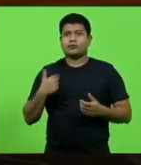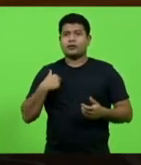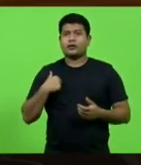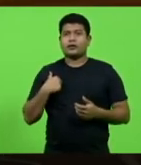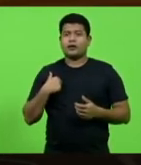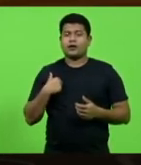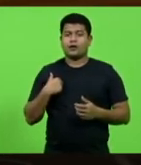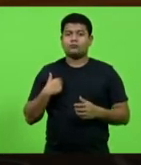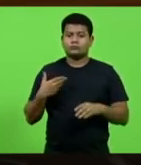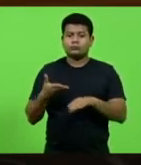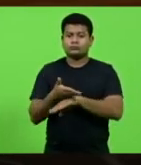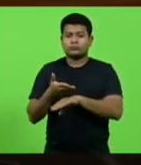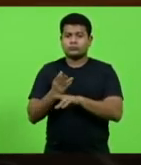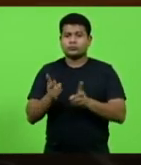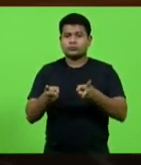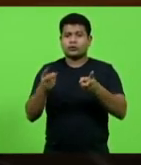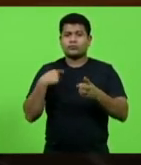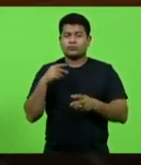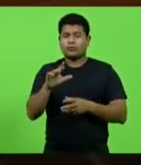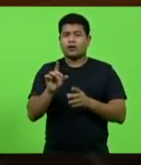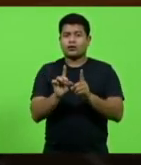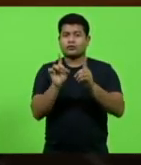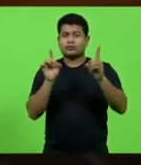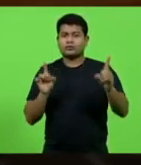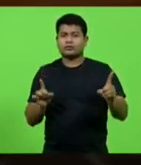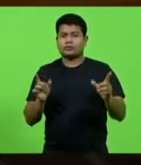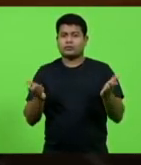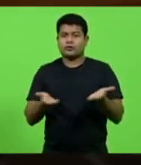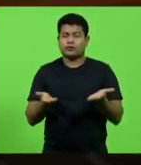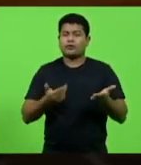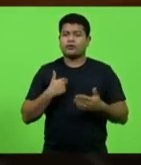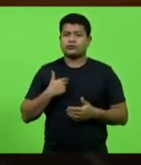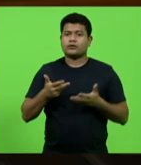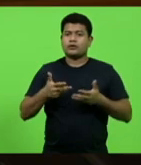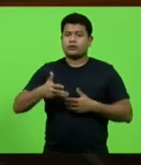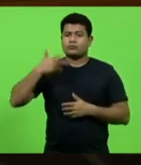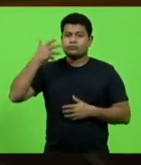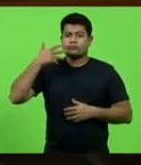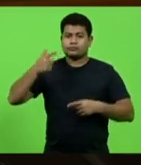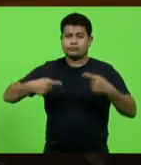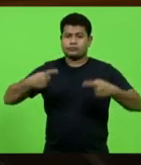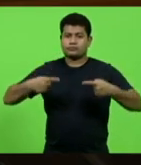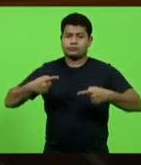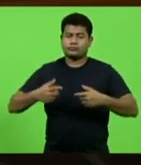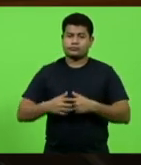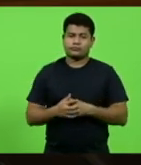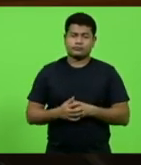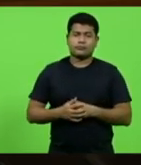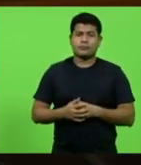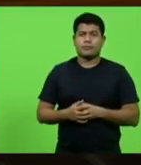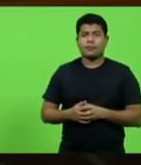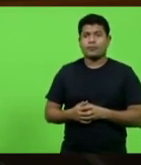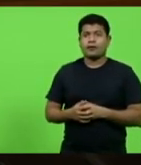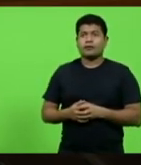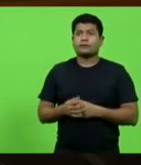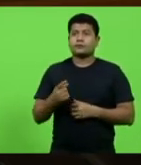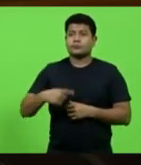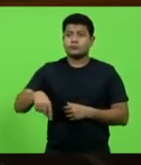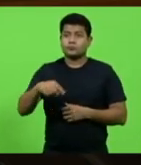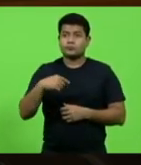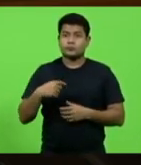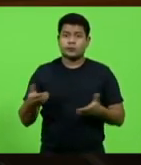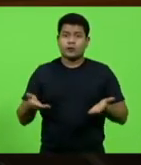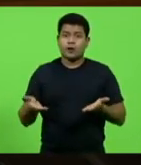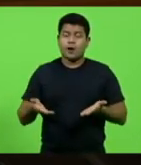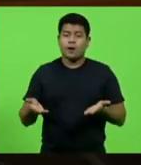então pedir para adiantar a minha fala. Bom, Na verdade, aqui nós estamos diante de mais